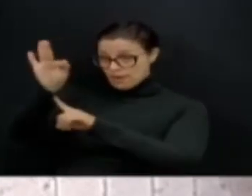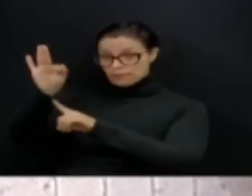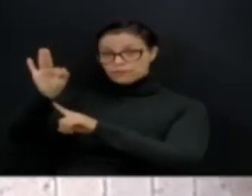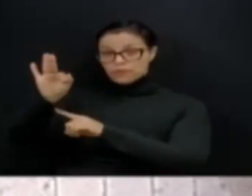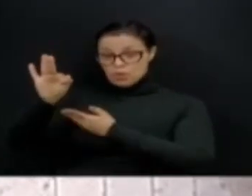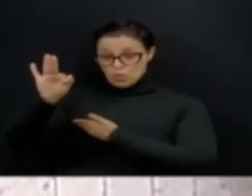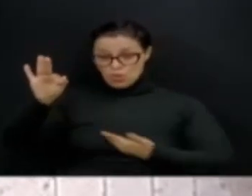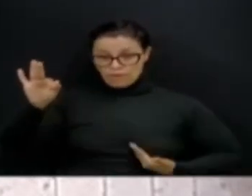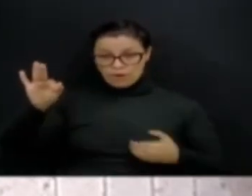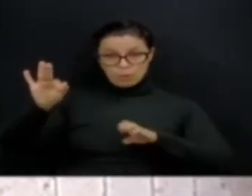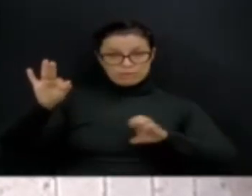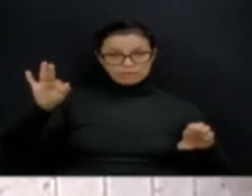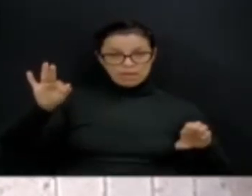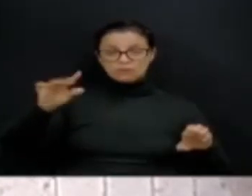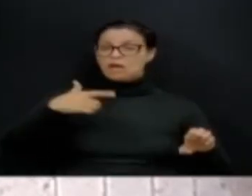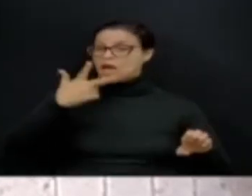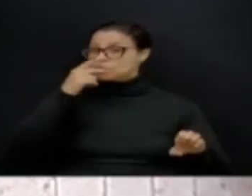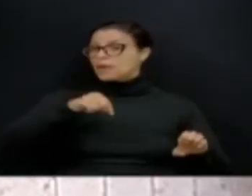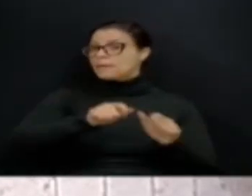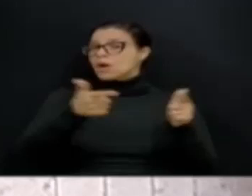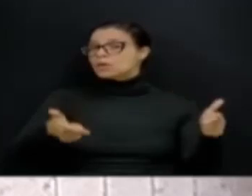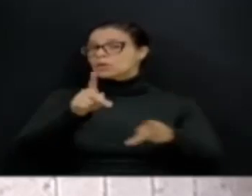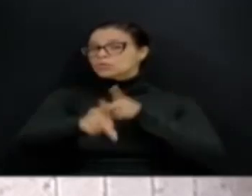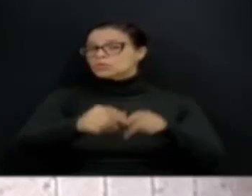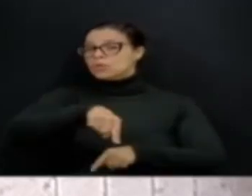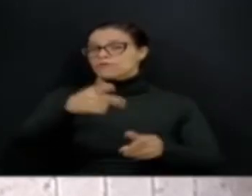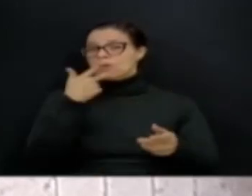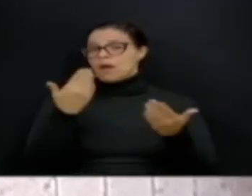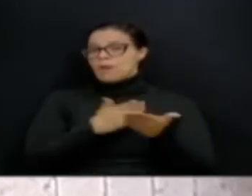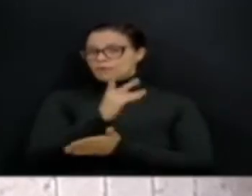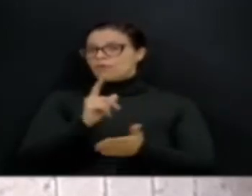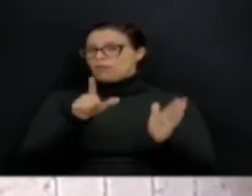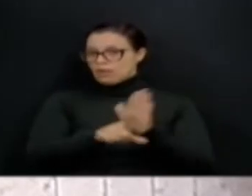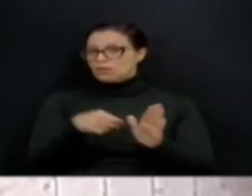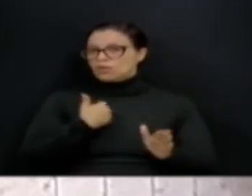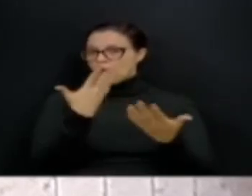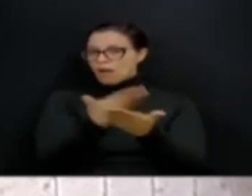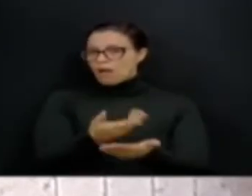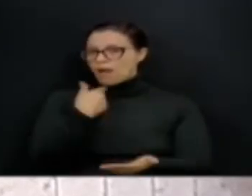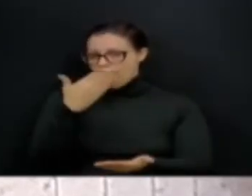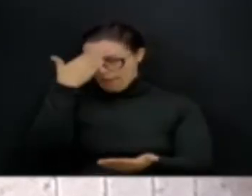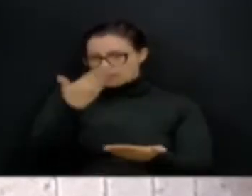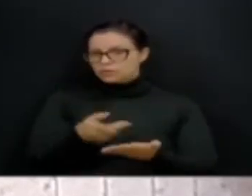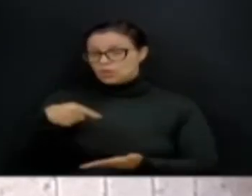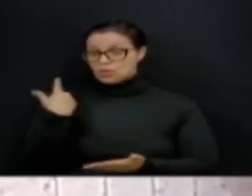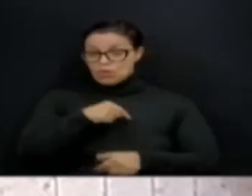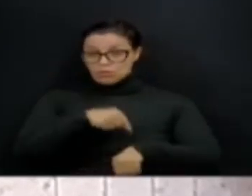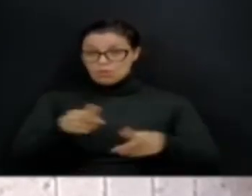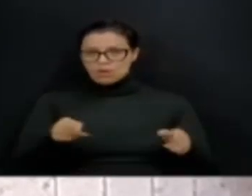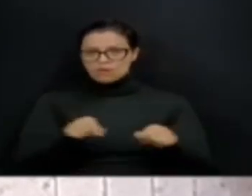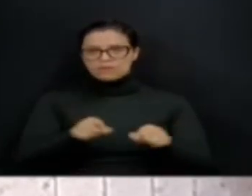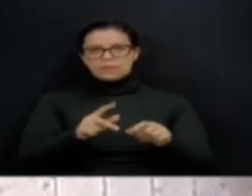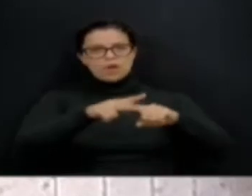estadual usaram da boa-fé da maioria dos parlamentares aqui quando aprovou a lei. O momento nosso agora é de